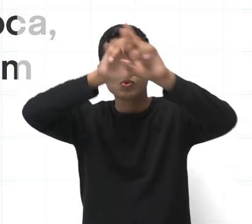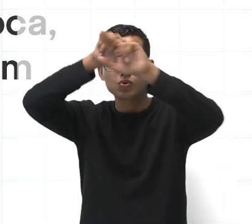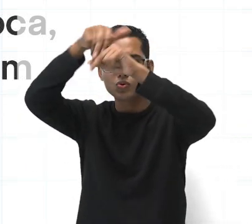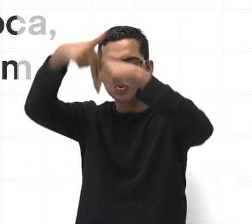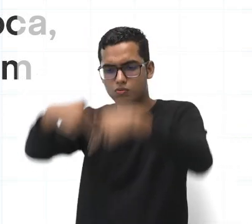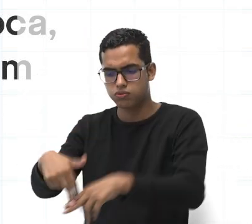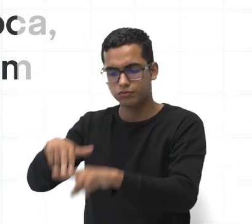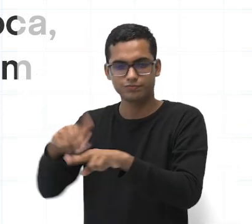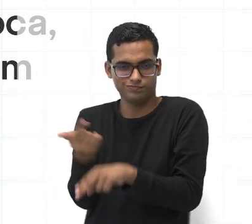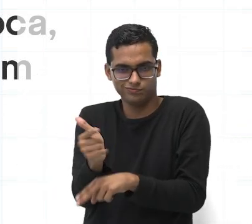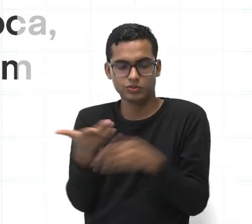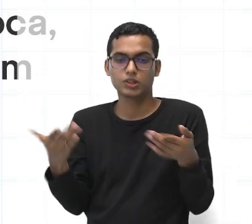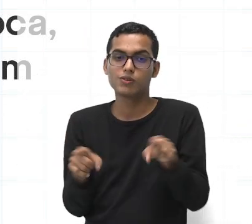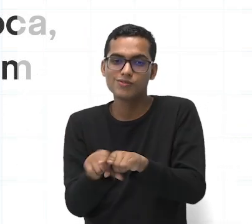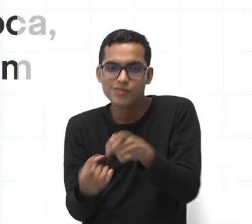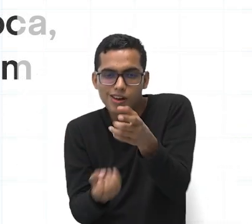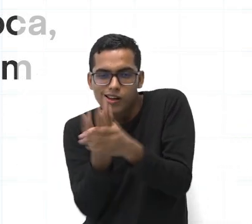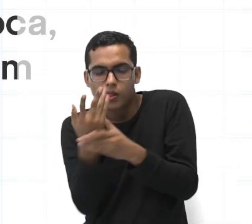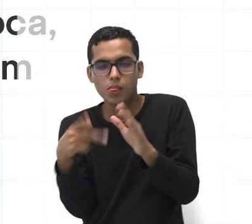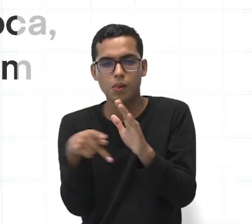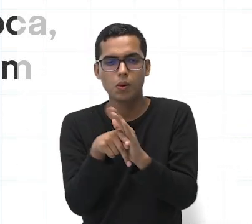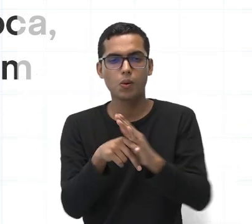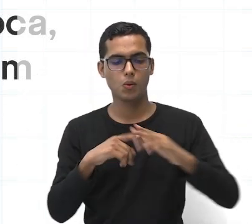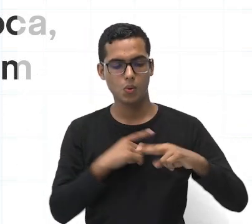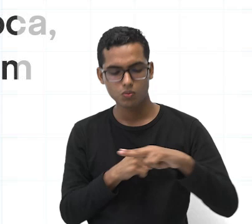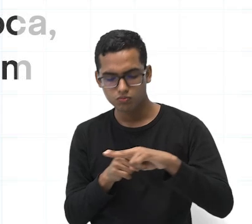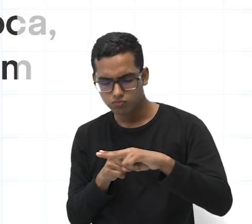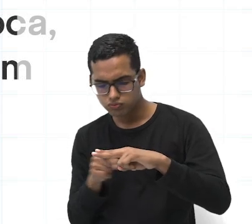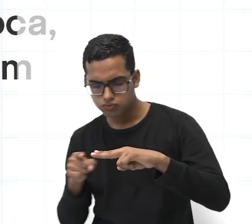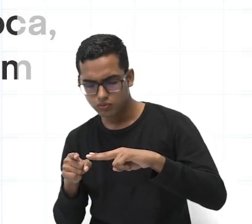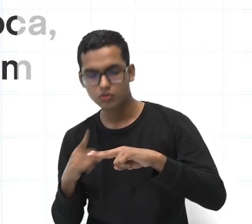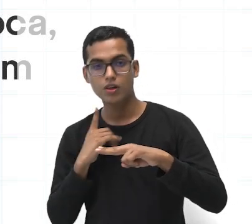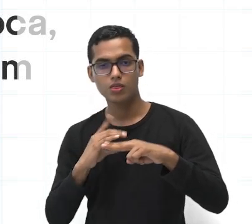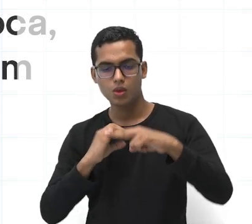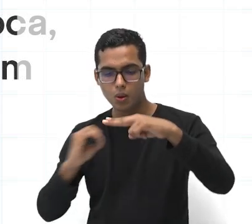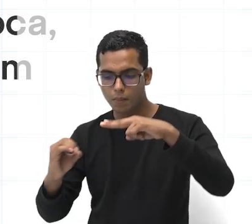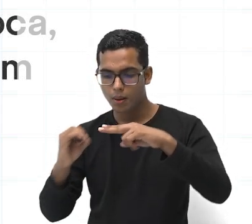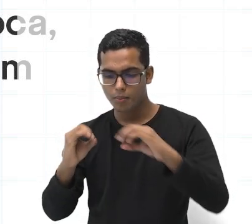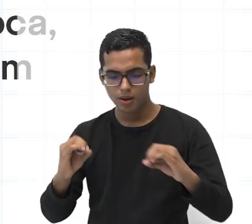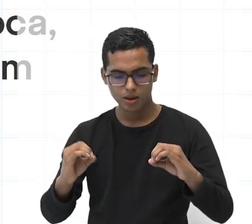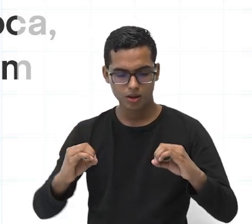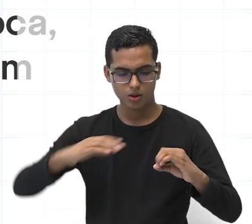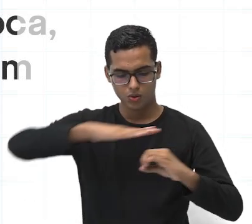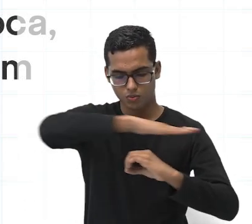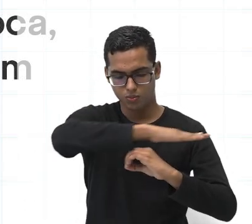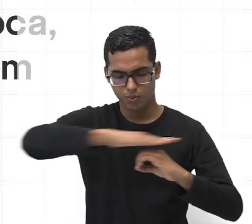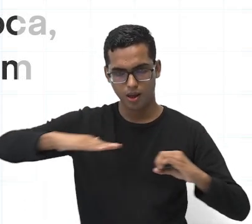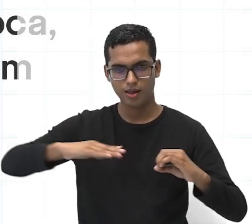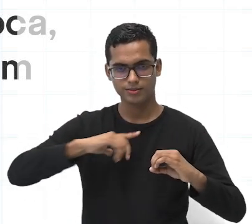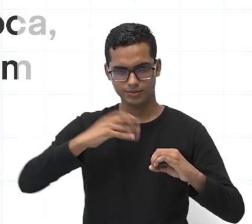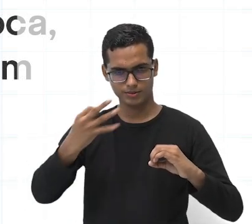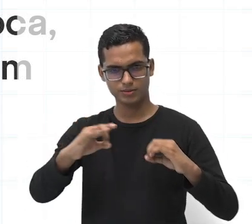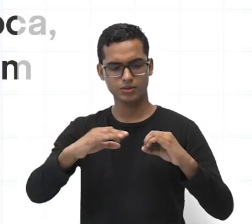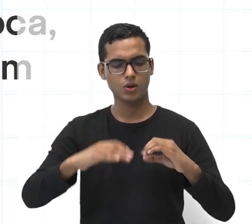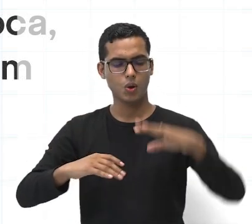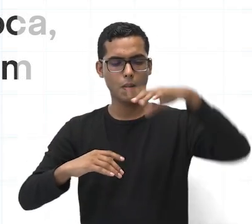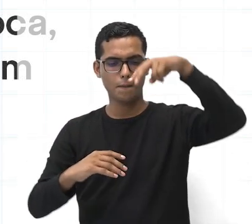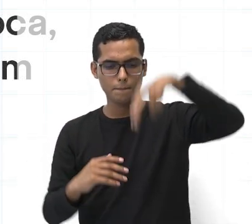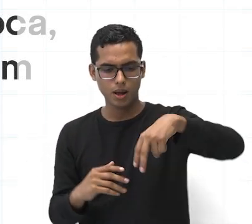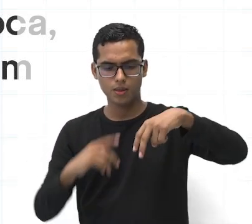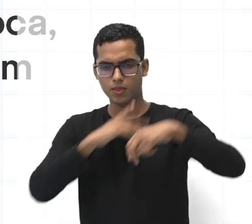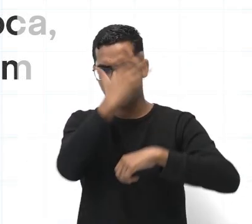gente observar bem o skate, é isso mesmo, né? A gente tem uma prancha igual no surf, só que menor, tá?